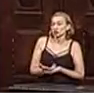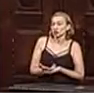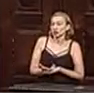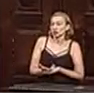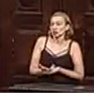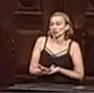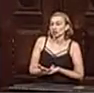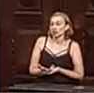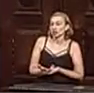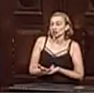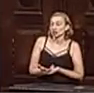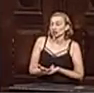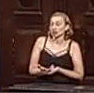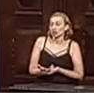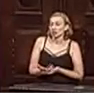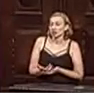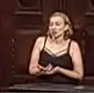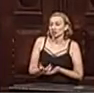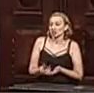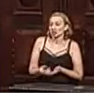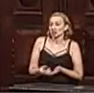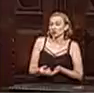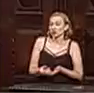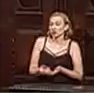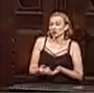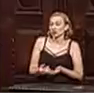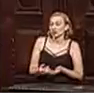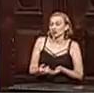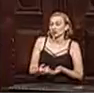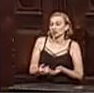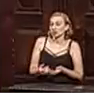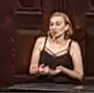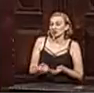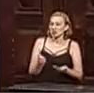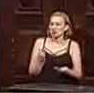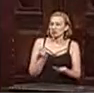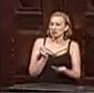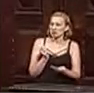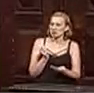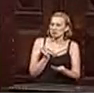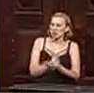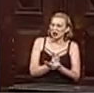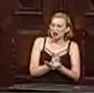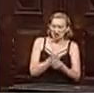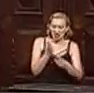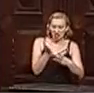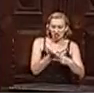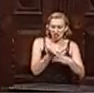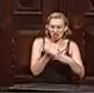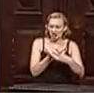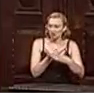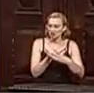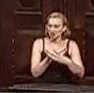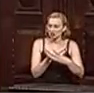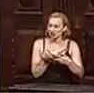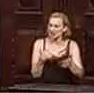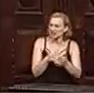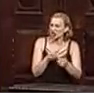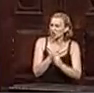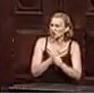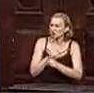esta bagatela paga em 3 vezes até o ano que vem.